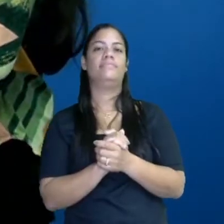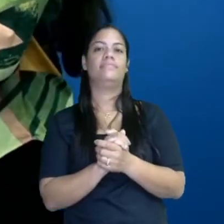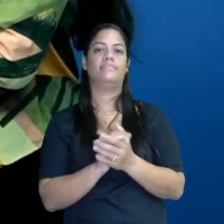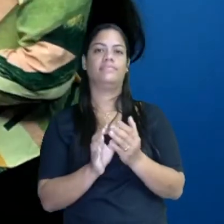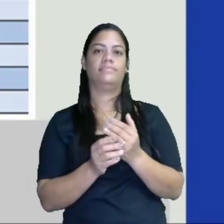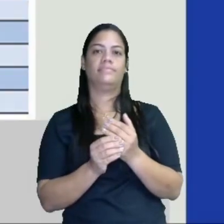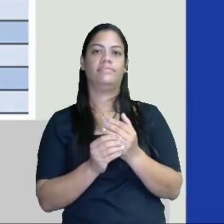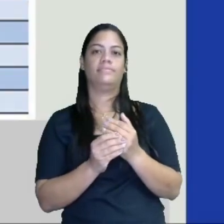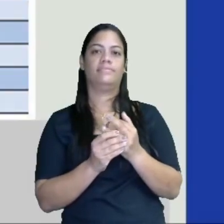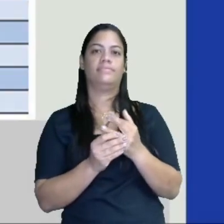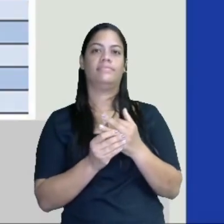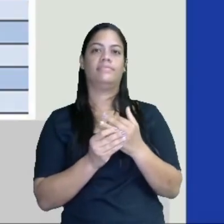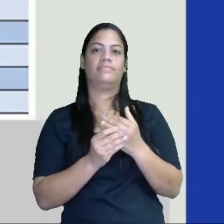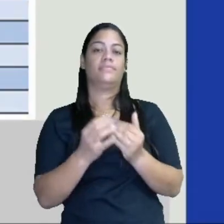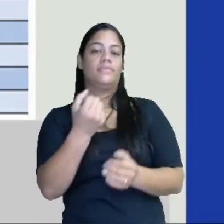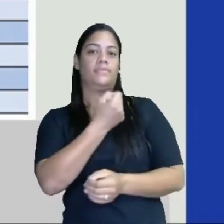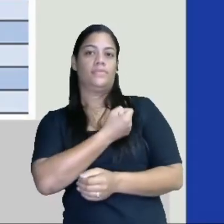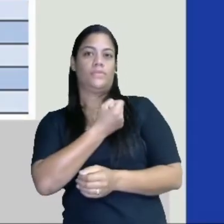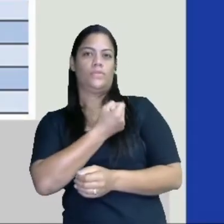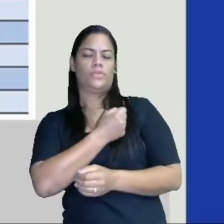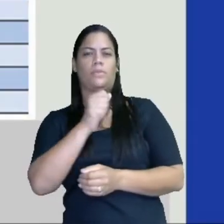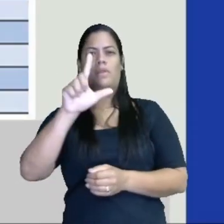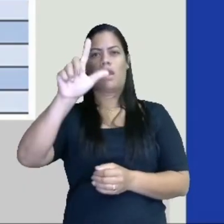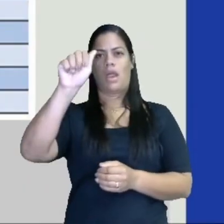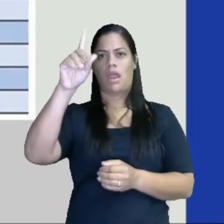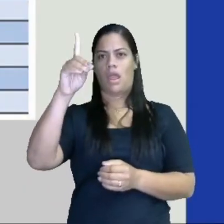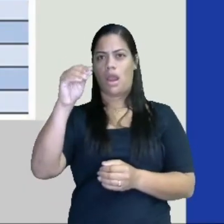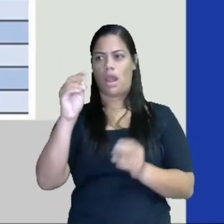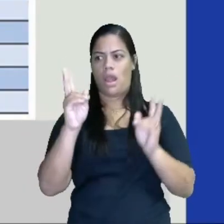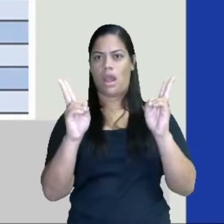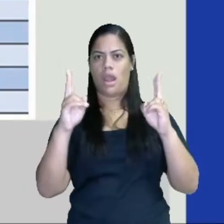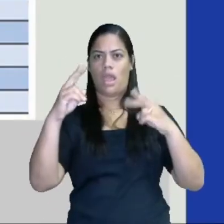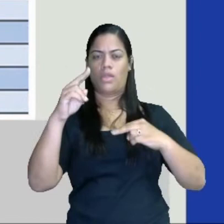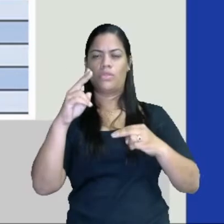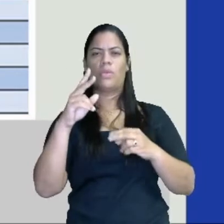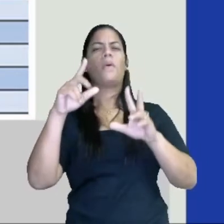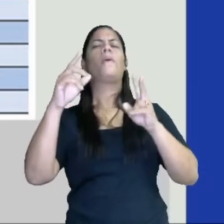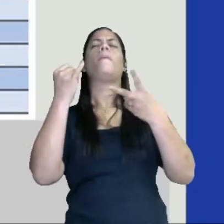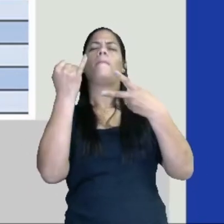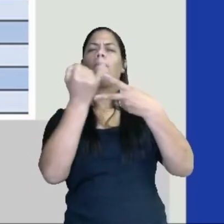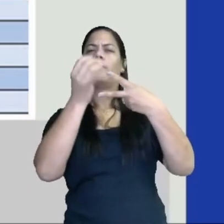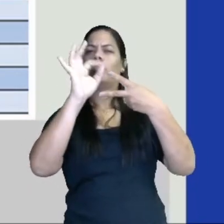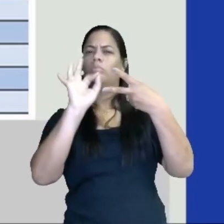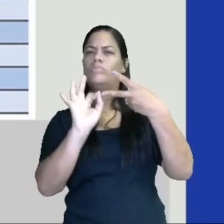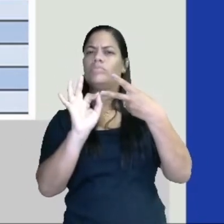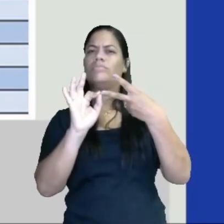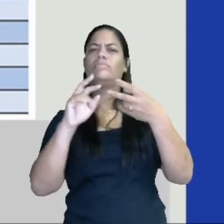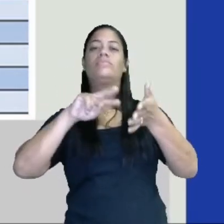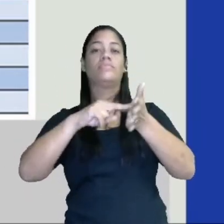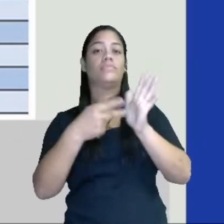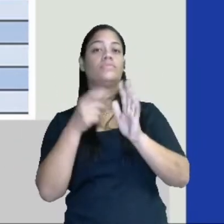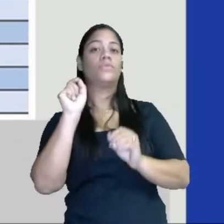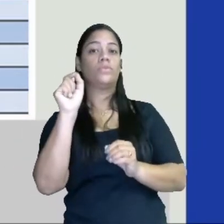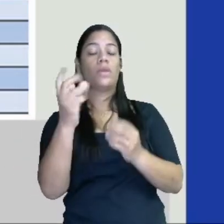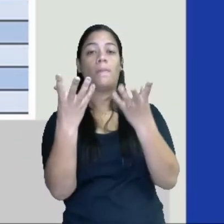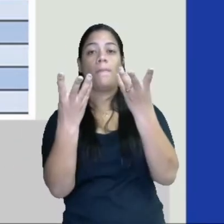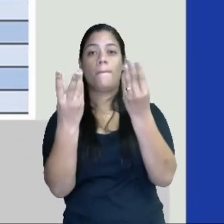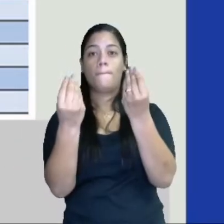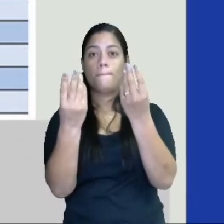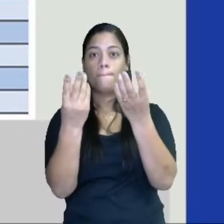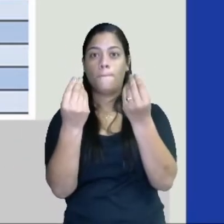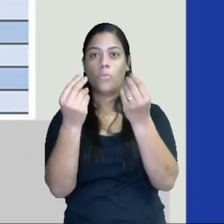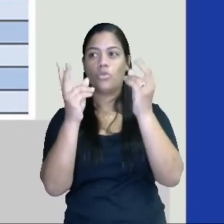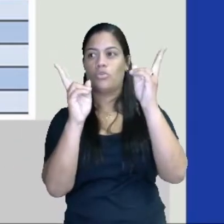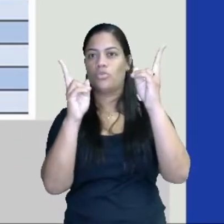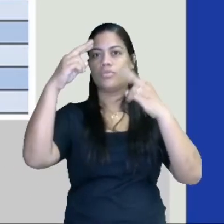E aqui eu tenho o número de lados. Lembrando que polígonos quer dizer o quê? Poli, muitos, não é isso?